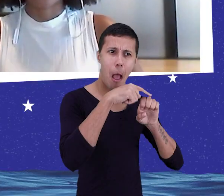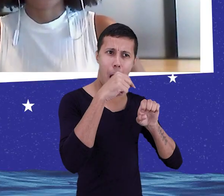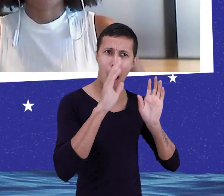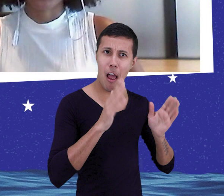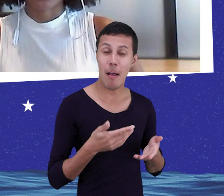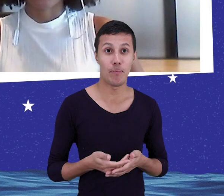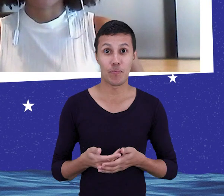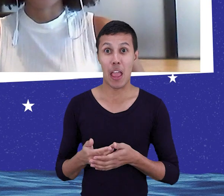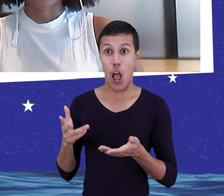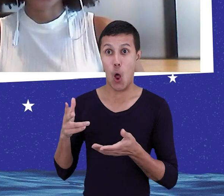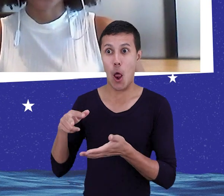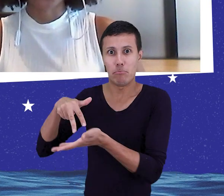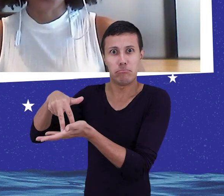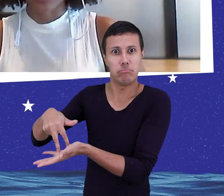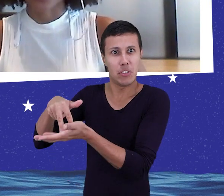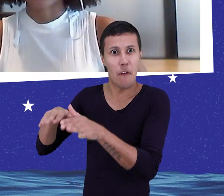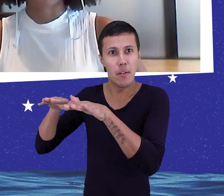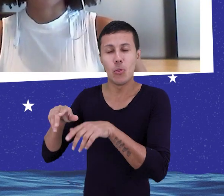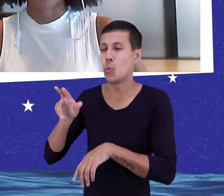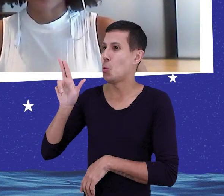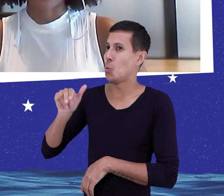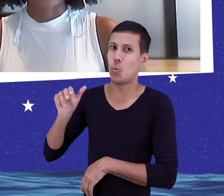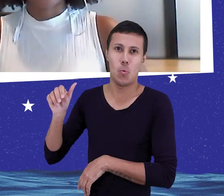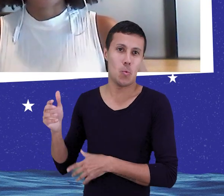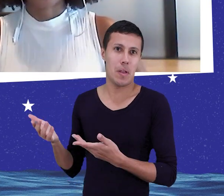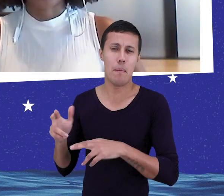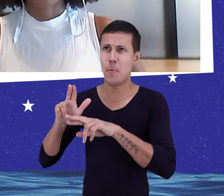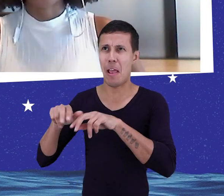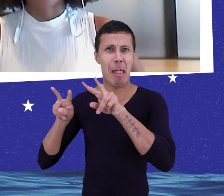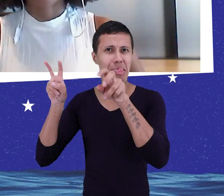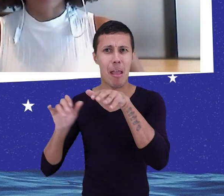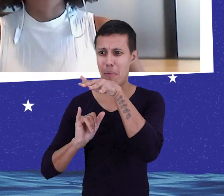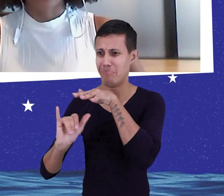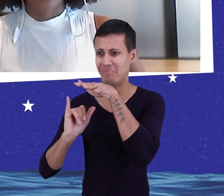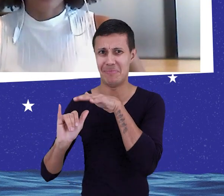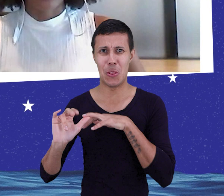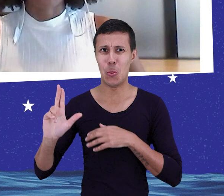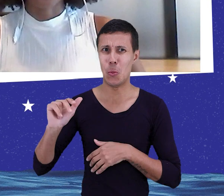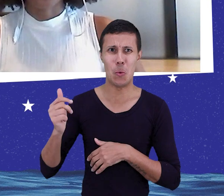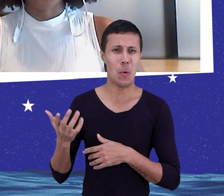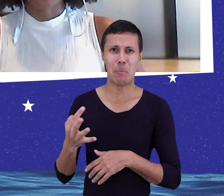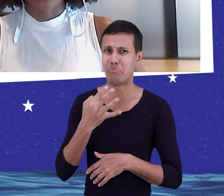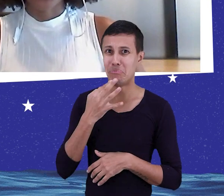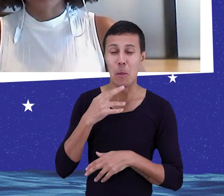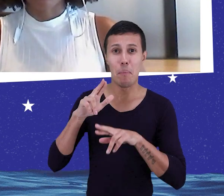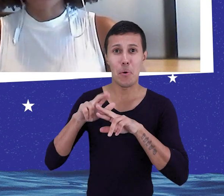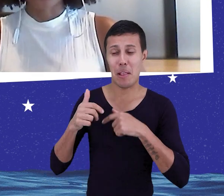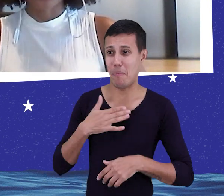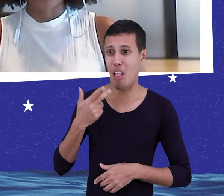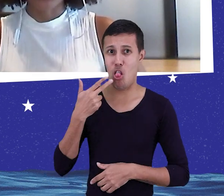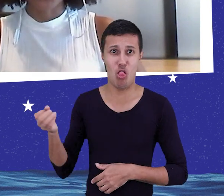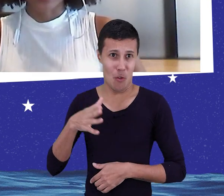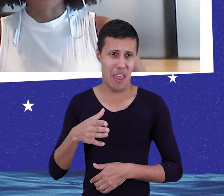Não com essa robustez e não com essa estrutura, né? Nunca tinha ouvido falar com esse nome startup. Foi tudo muito novidade para mim. Eu